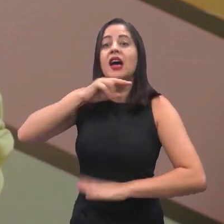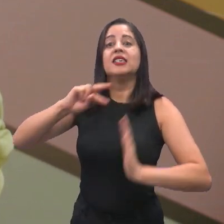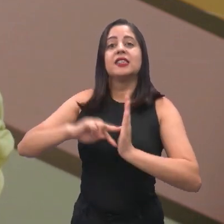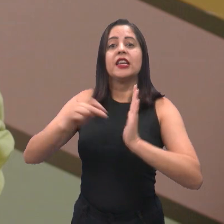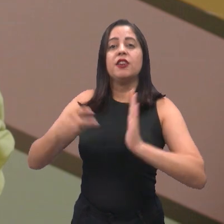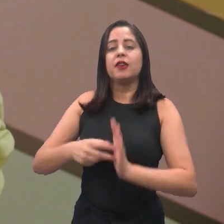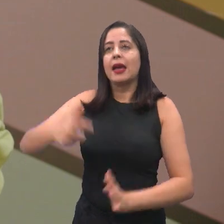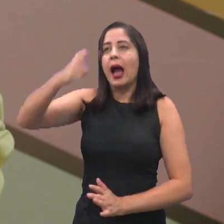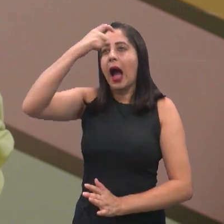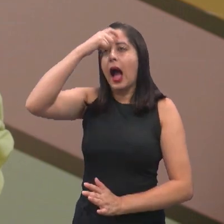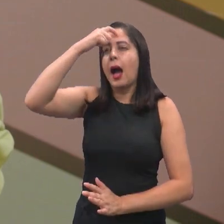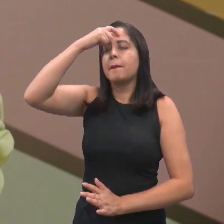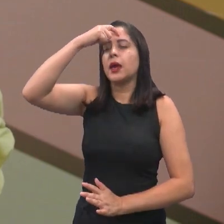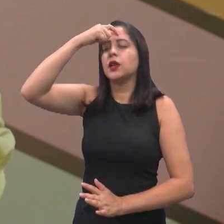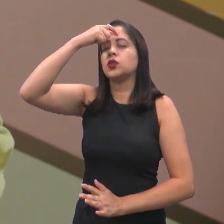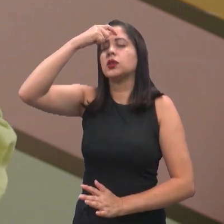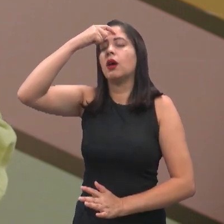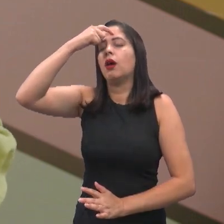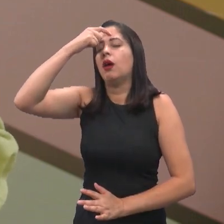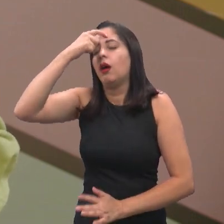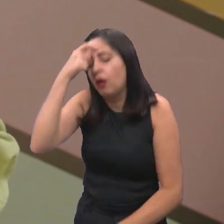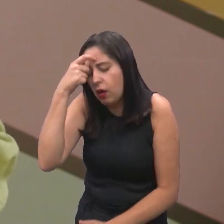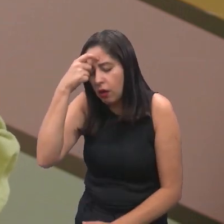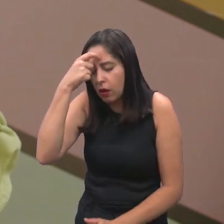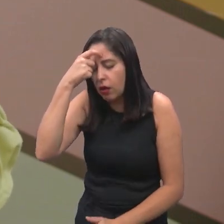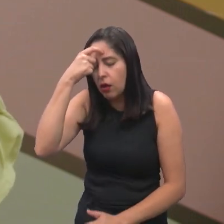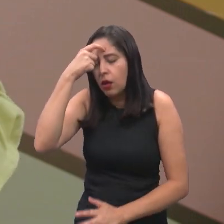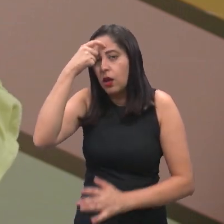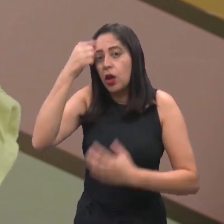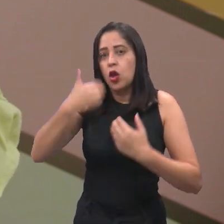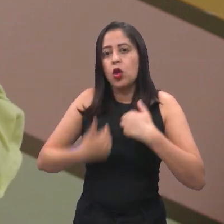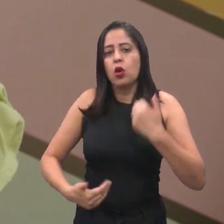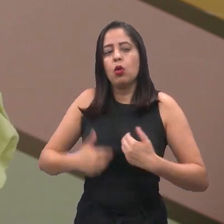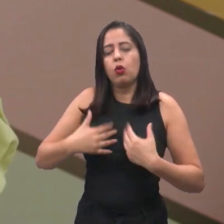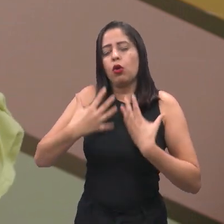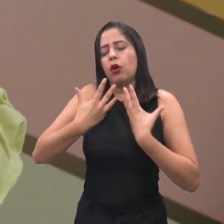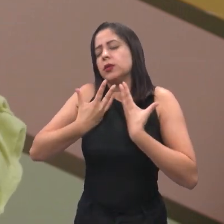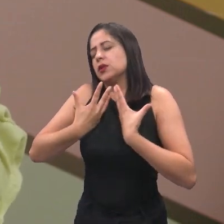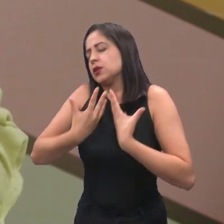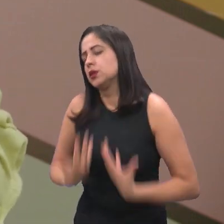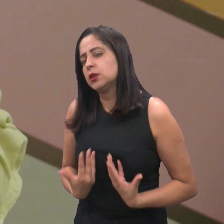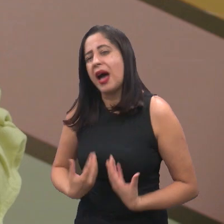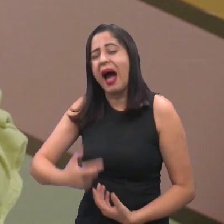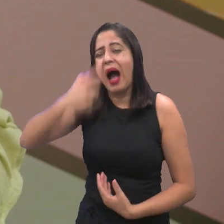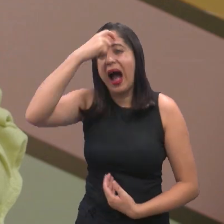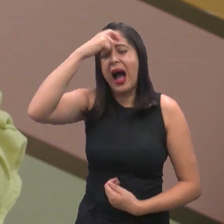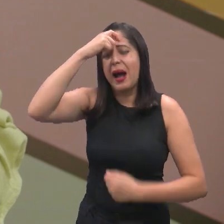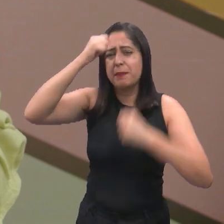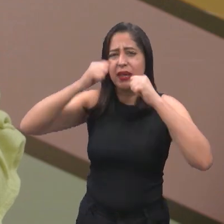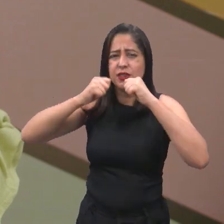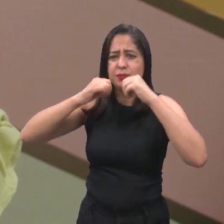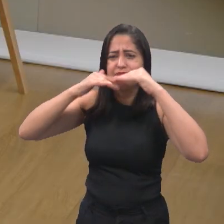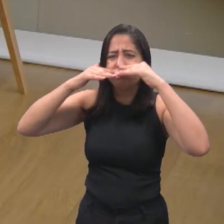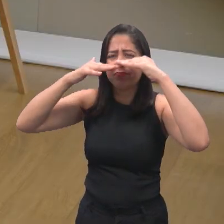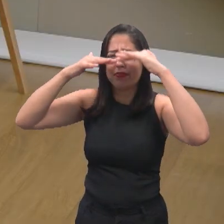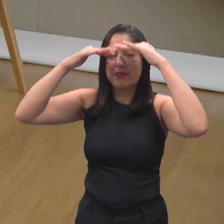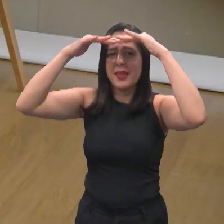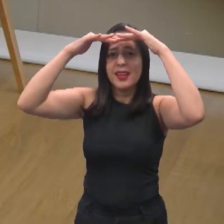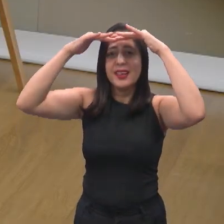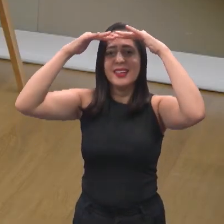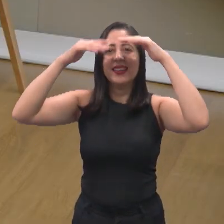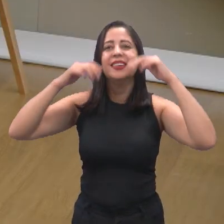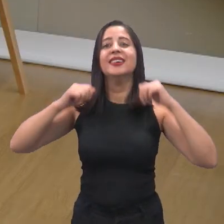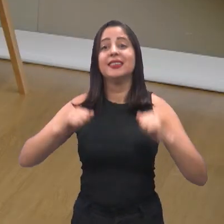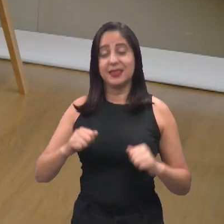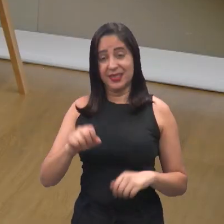É quando chega no limite, até fez a Libras. É Dani, né? É a Ana